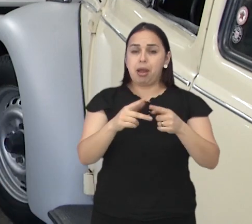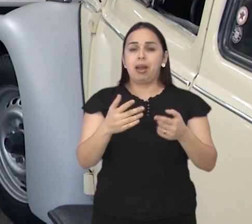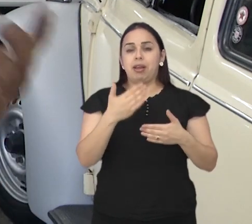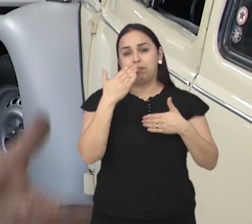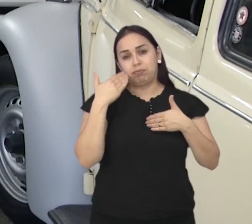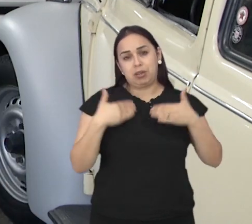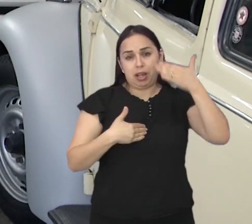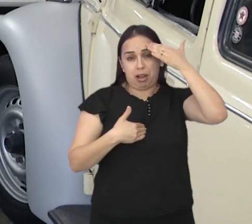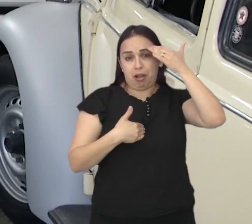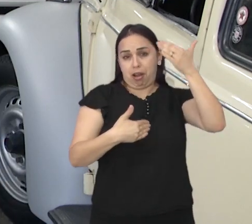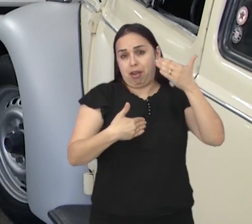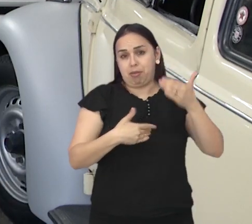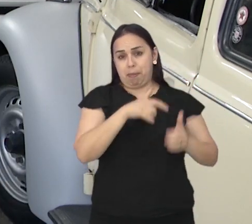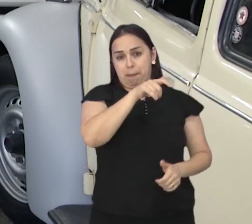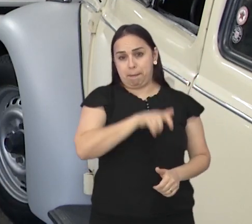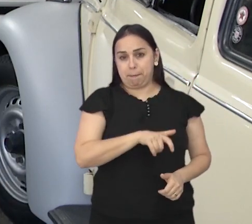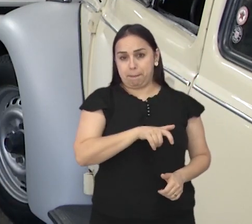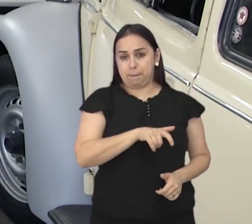graças ao